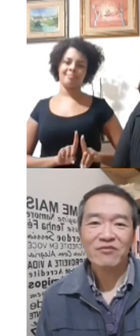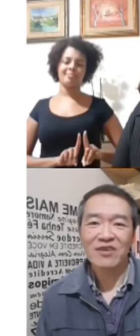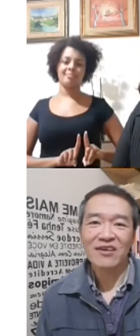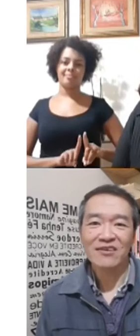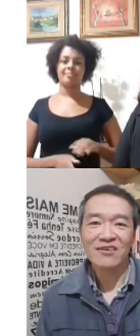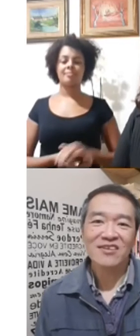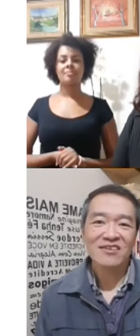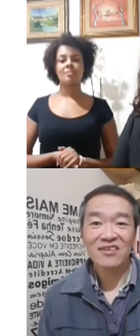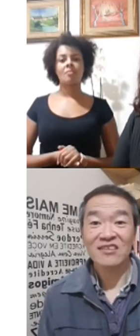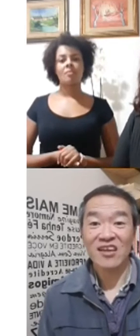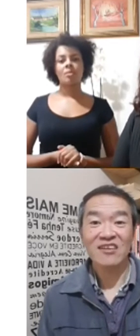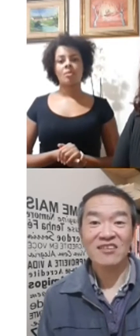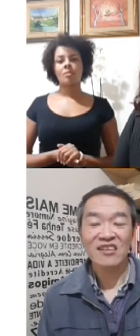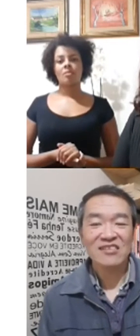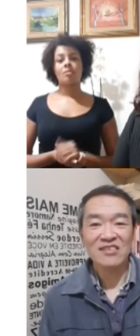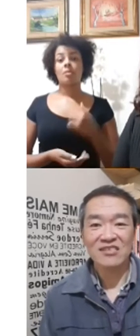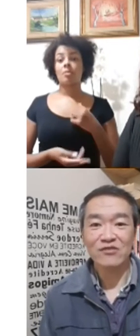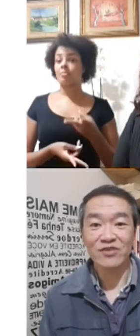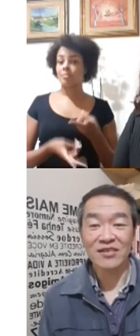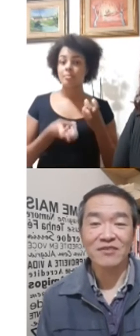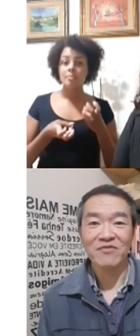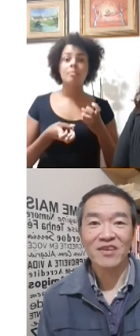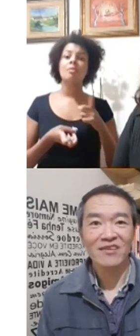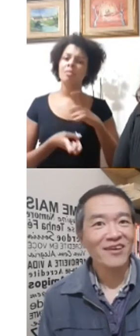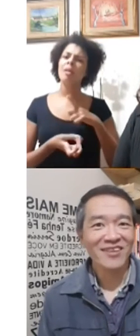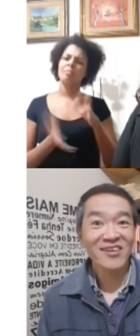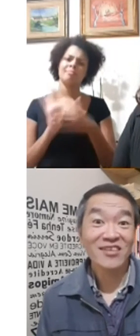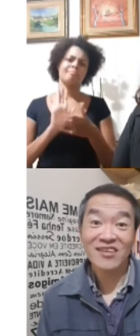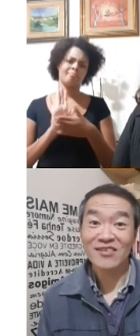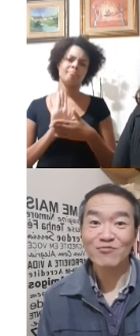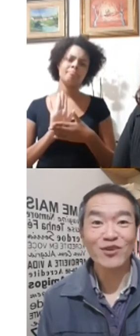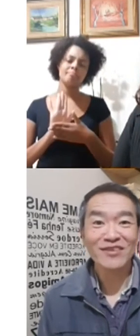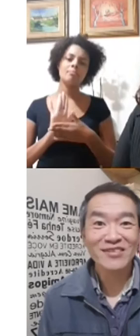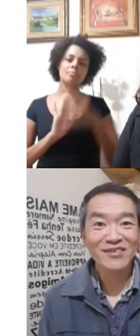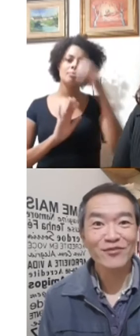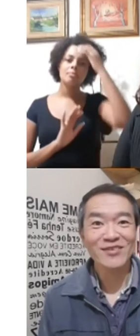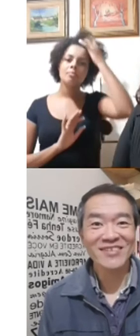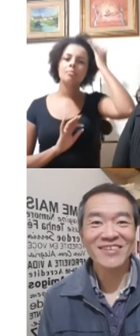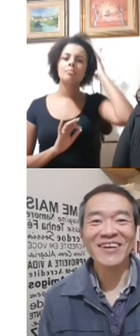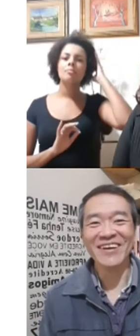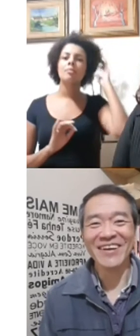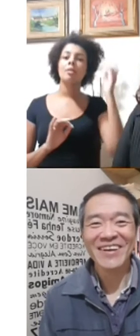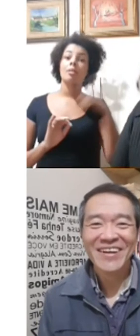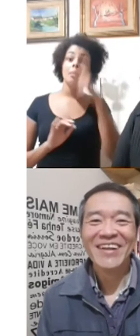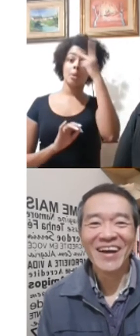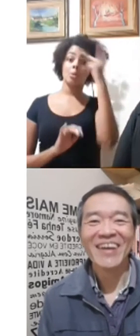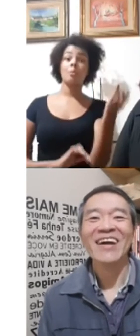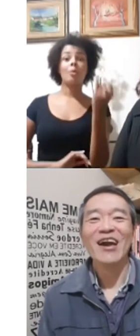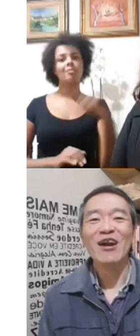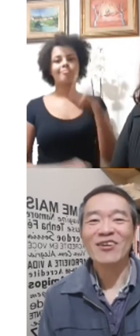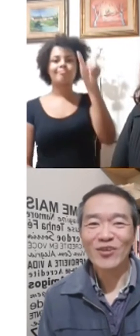eu vi que tem iniciativas aí, né? Tem gente importante, tem você